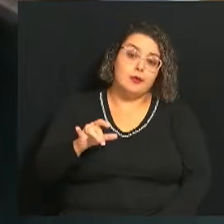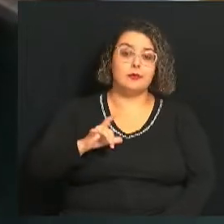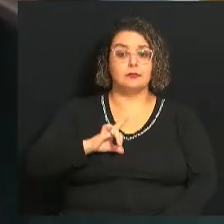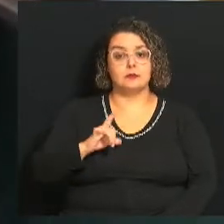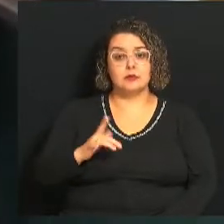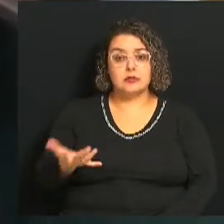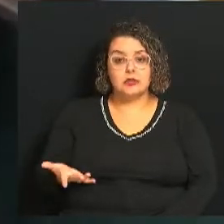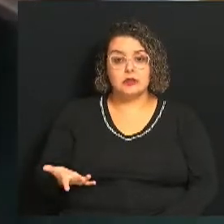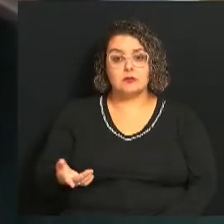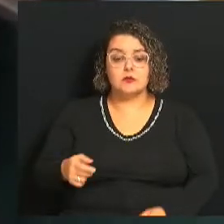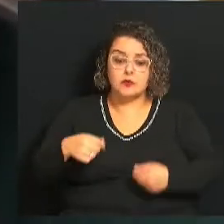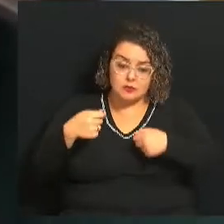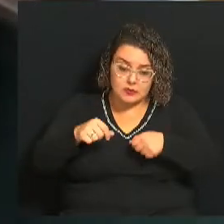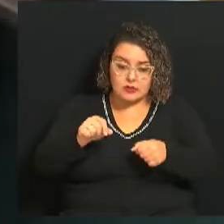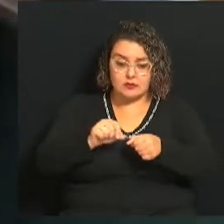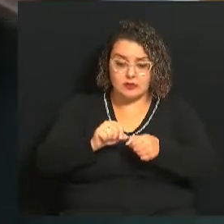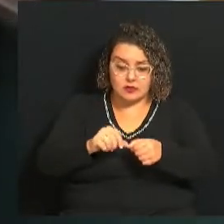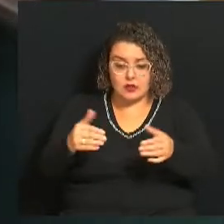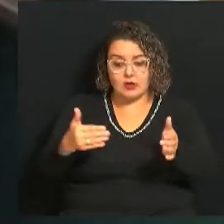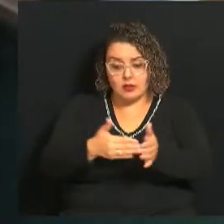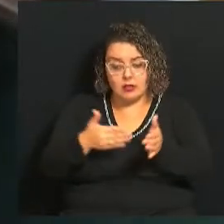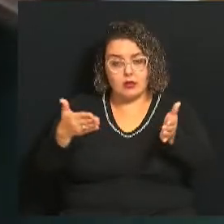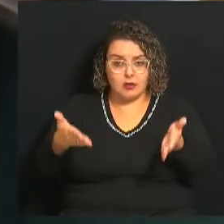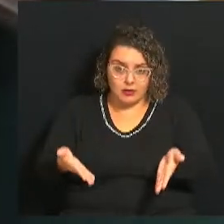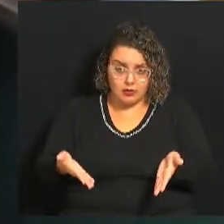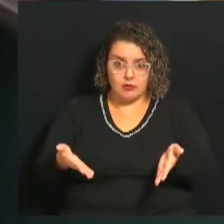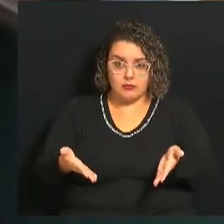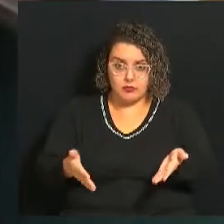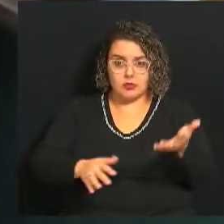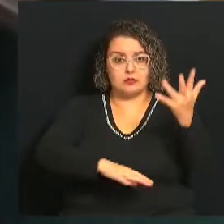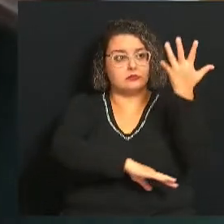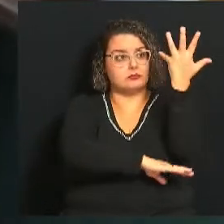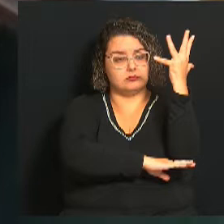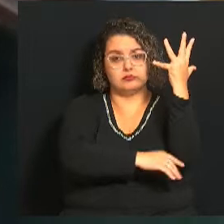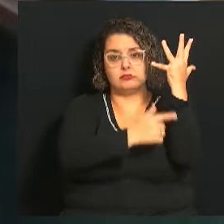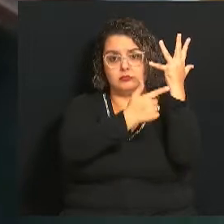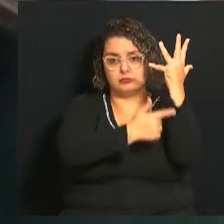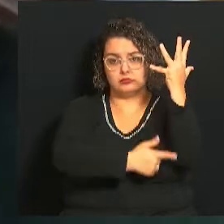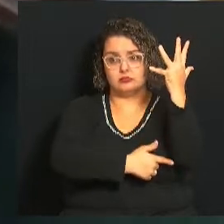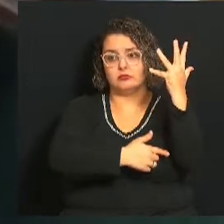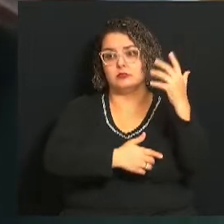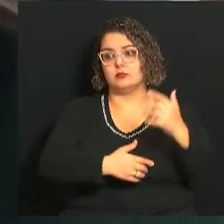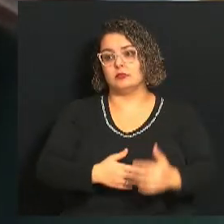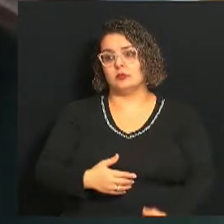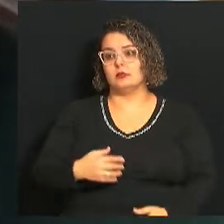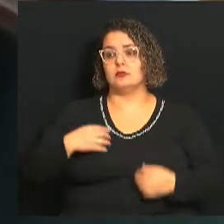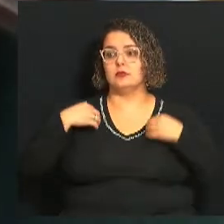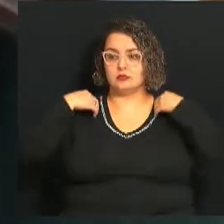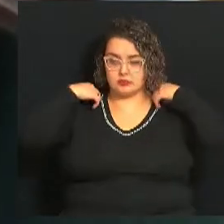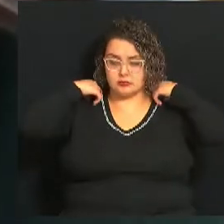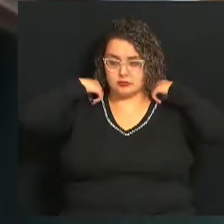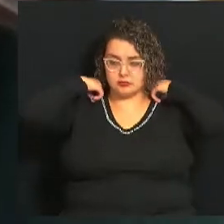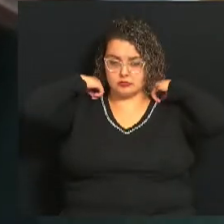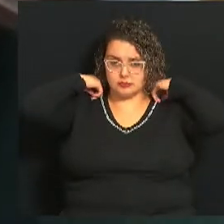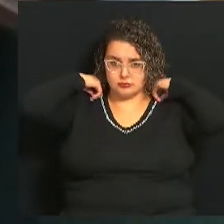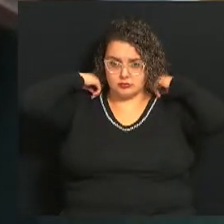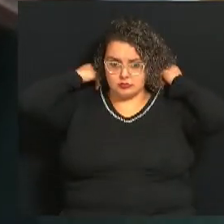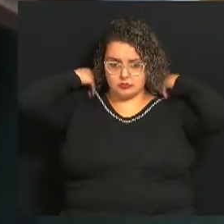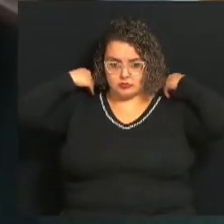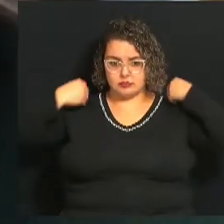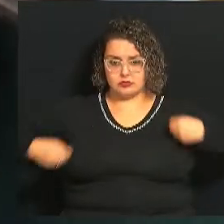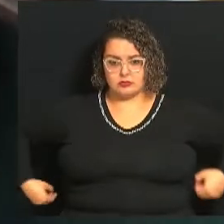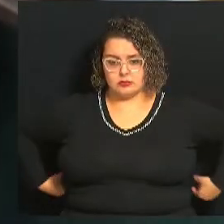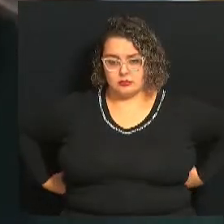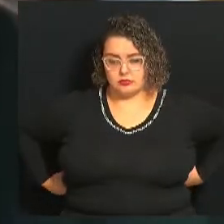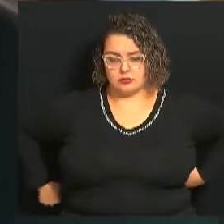ser feito até que essas árvores, ao longo das suas vidas úteis, né,